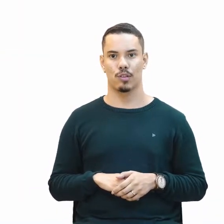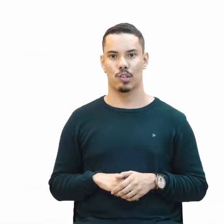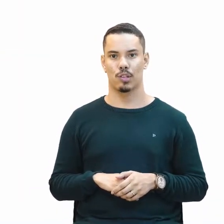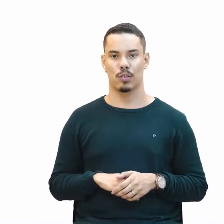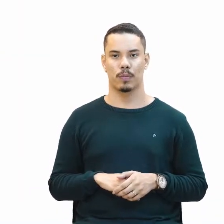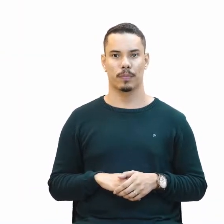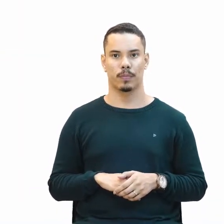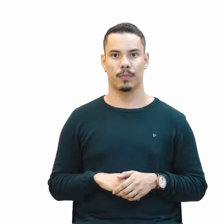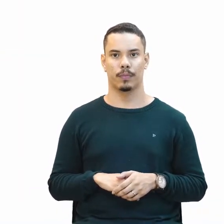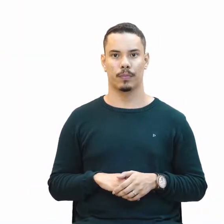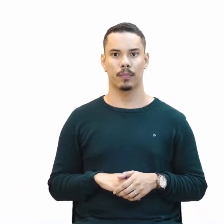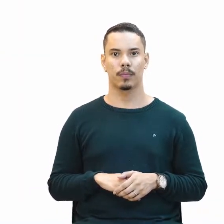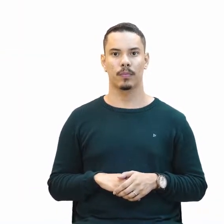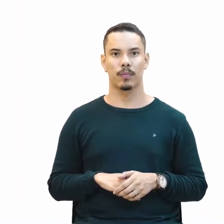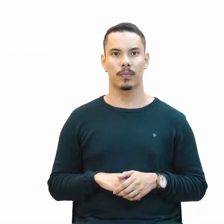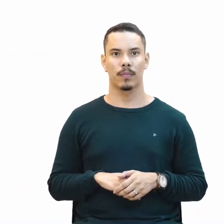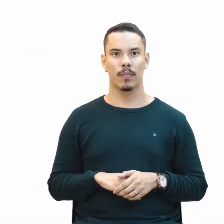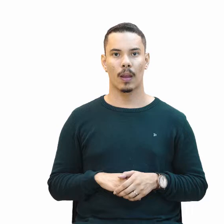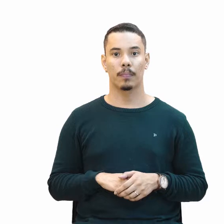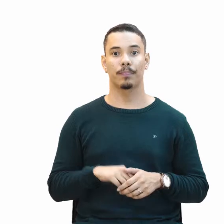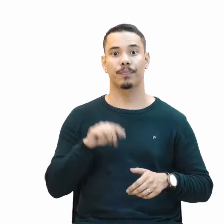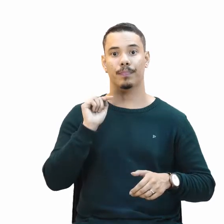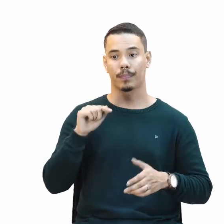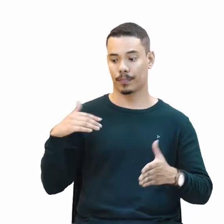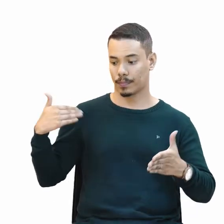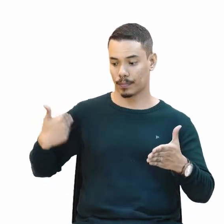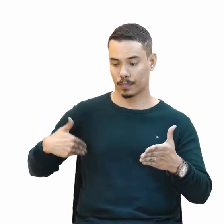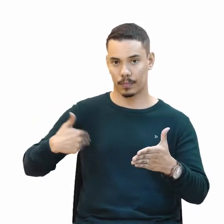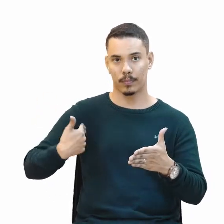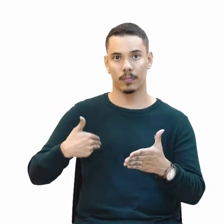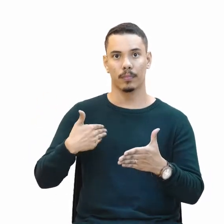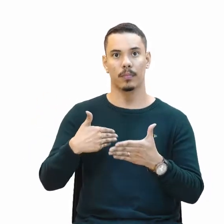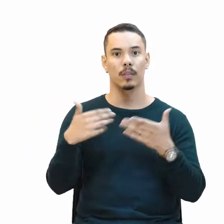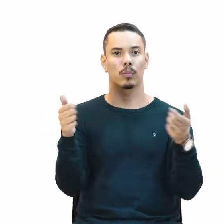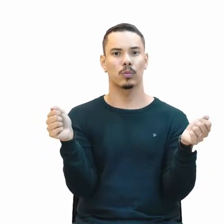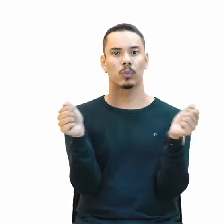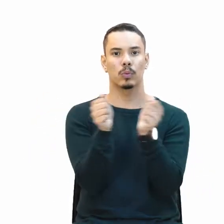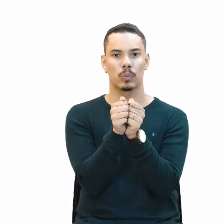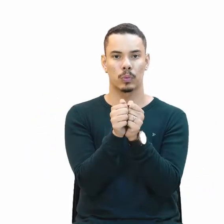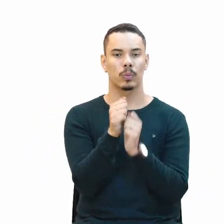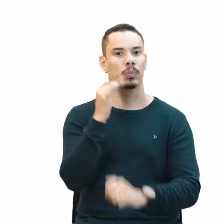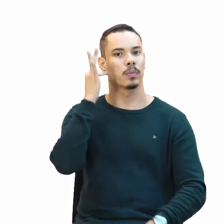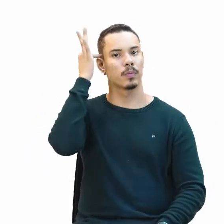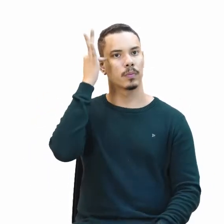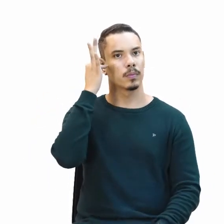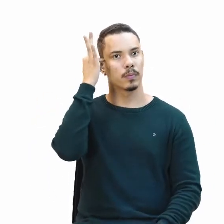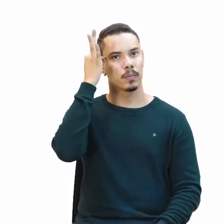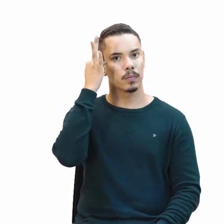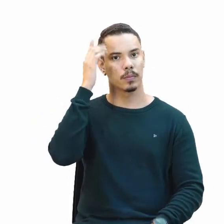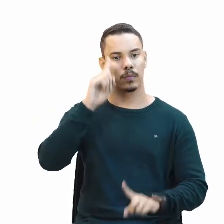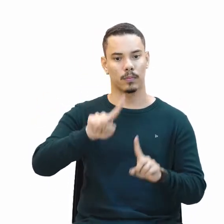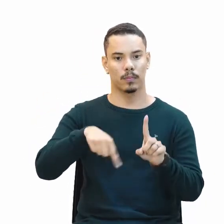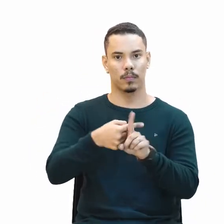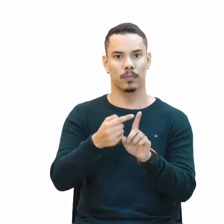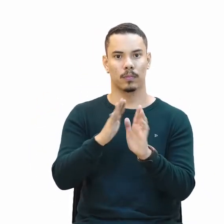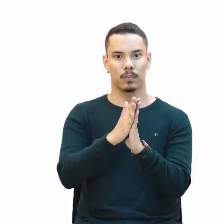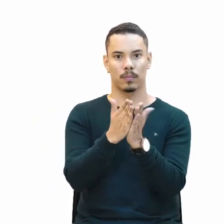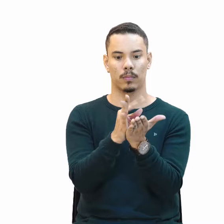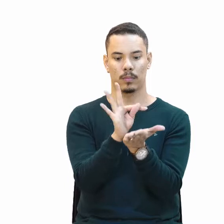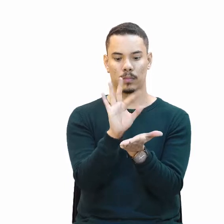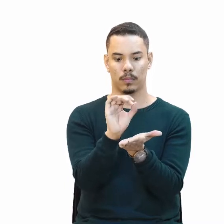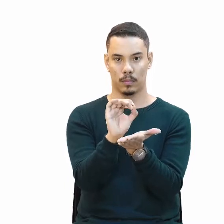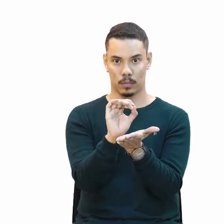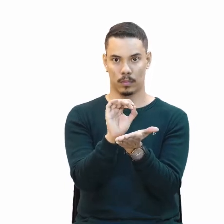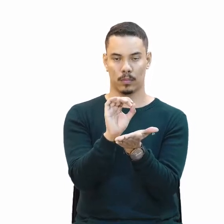Então, olha só, nesse processo de juntar filosofia e teologia, não